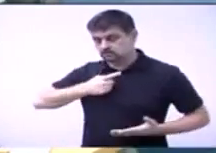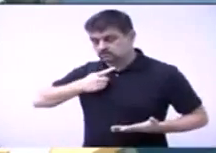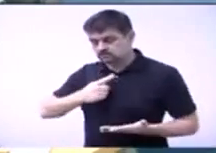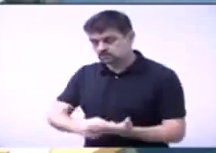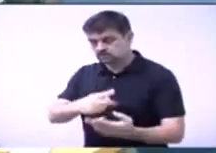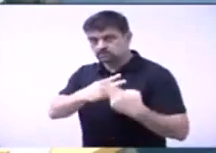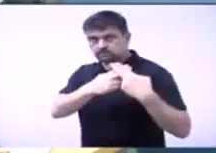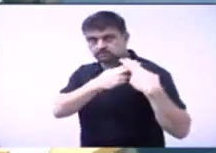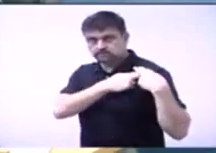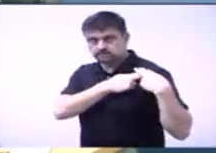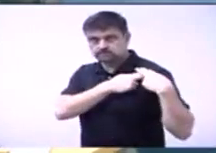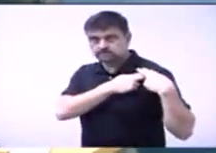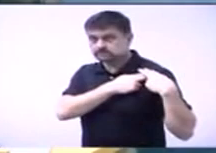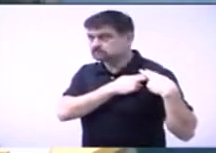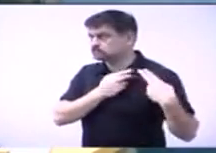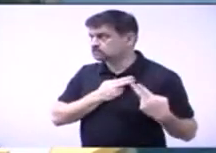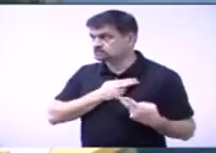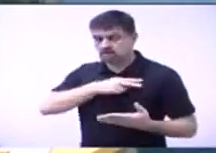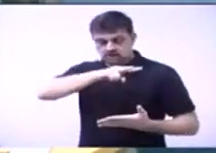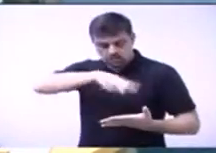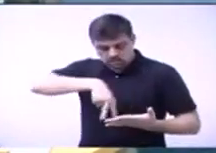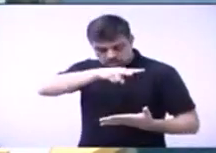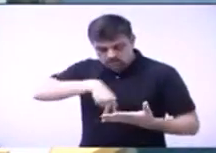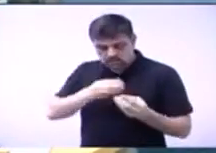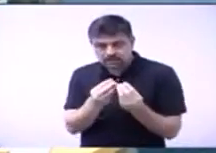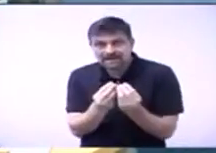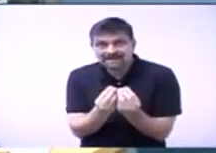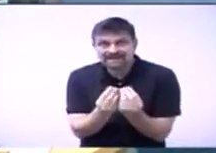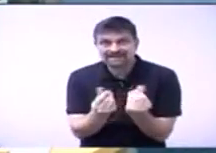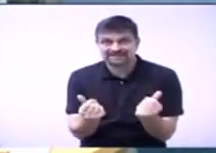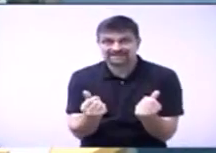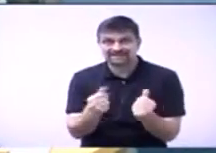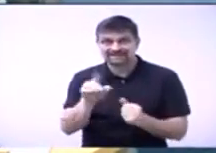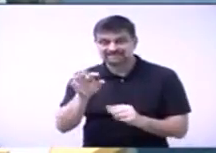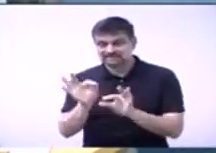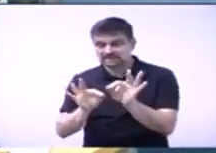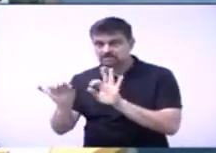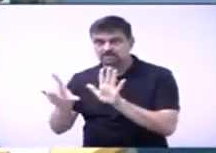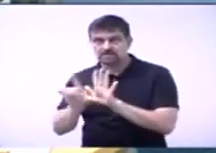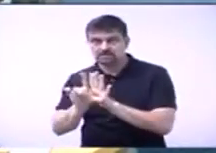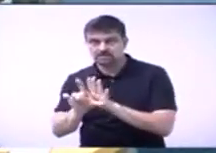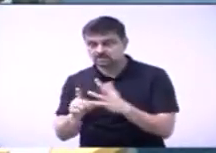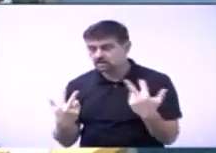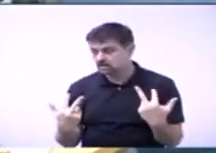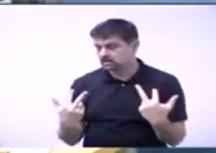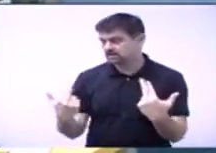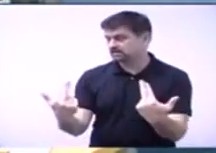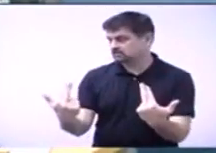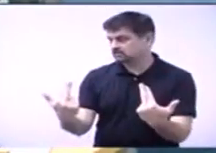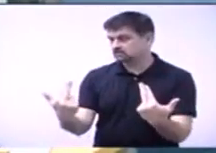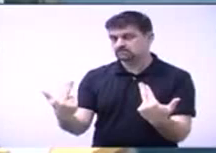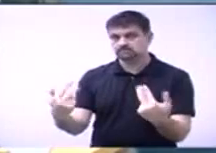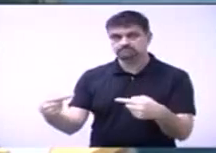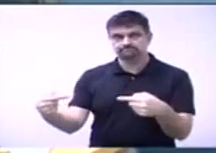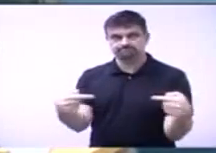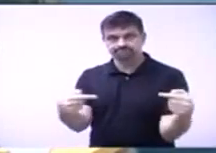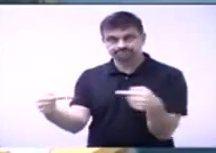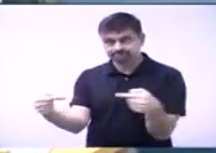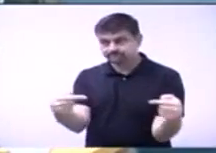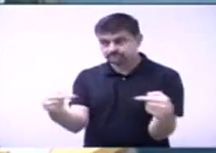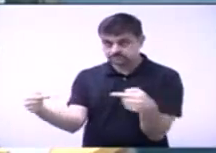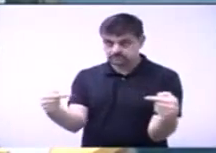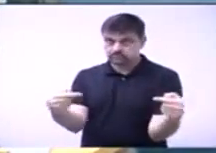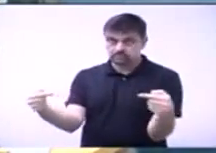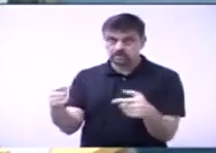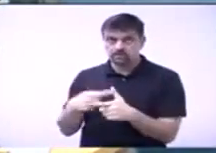comprometo de ver na sua peculiaridade se, de repente, uma não vai acabar revogando a outra, né, para a gente não ter esse problema.